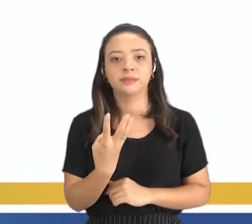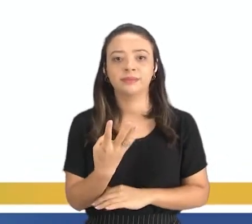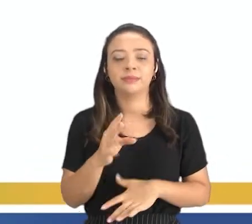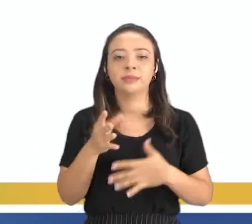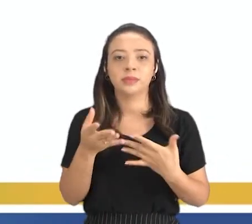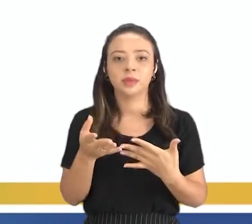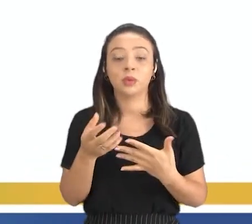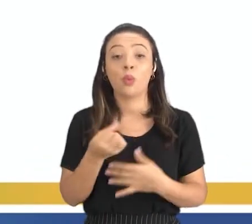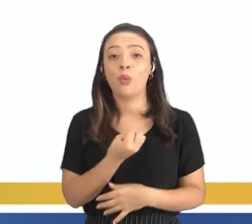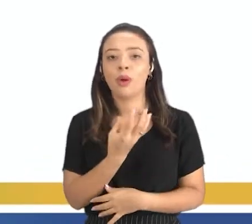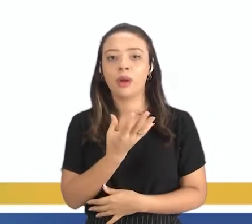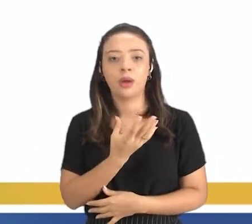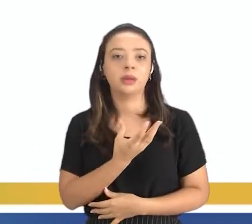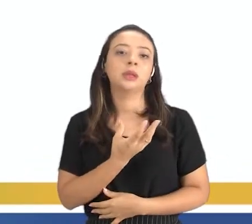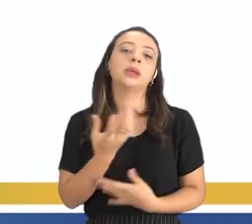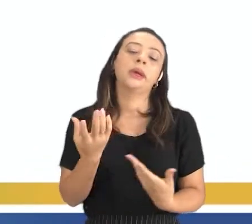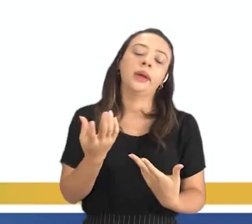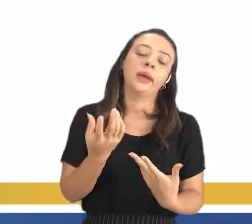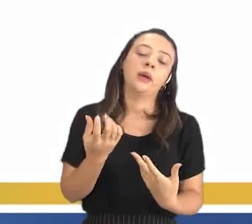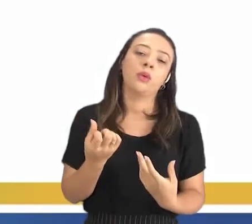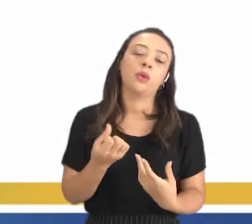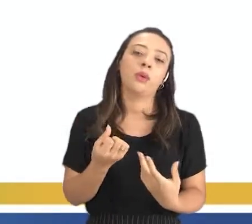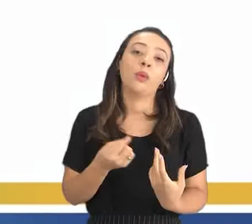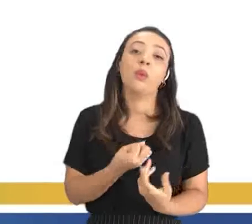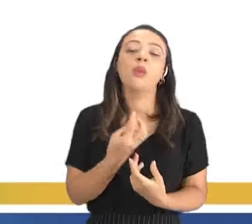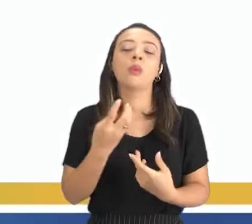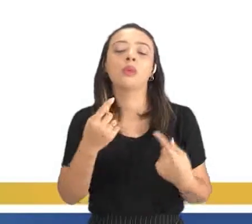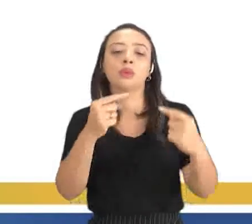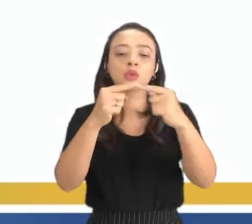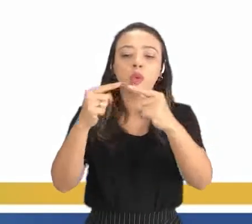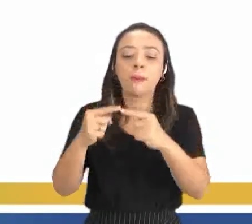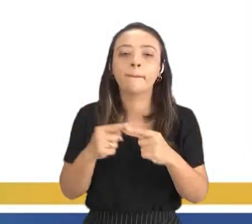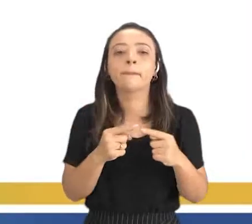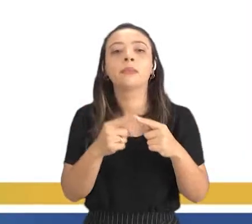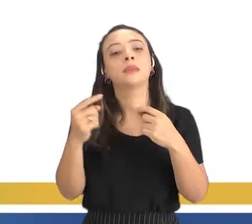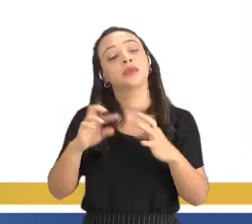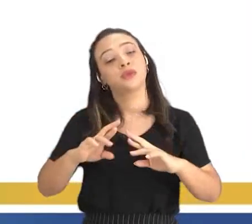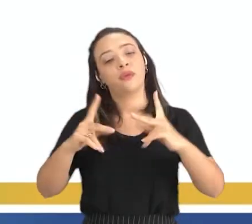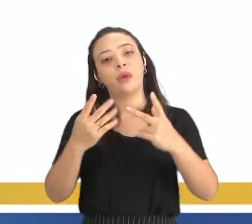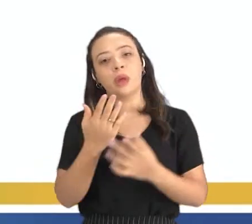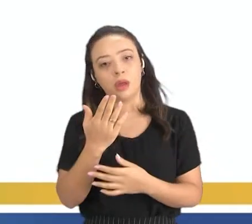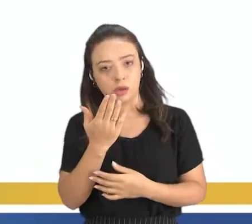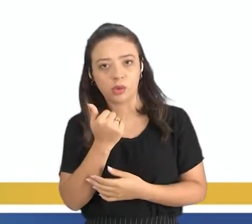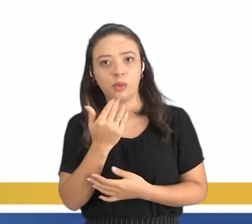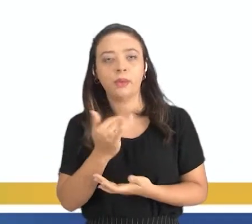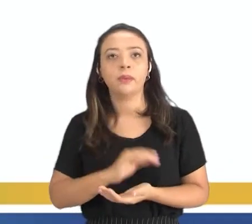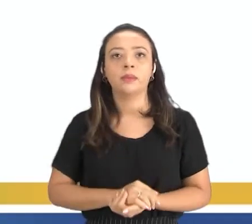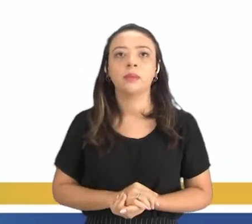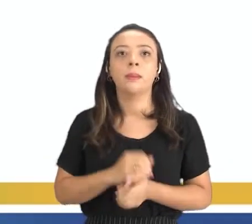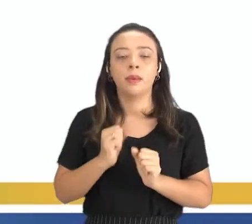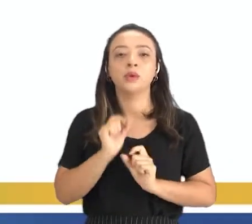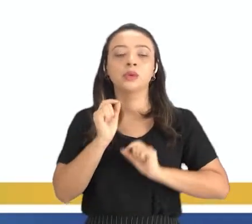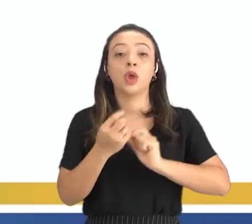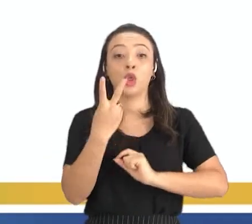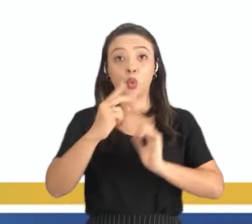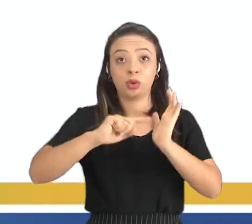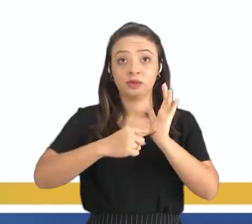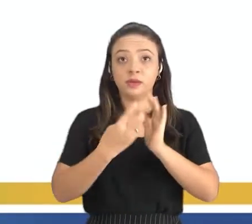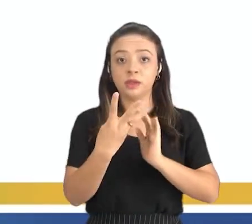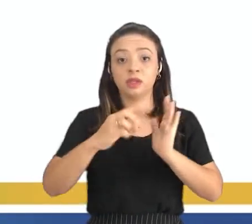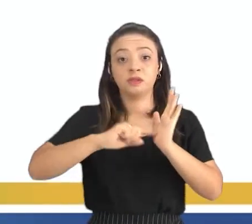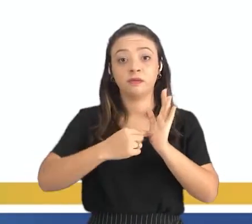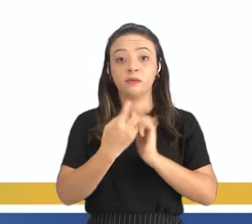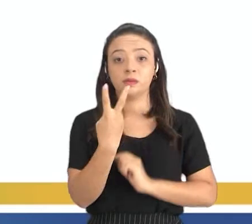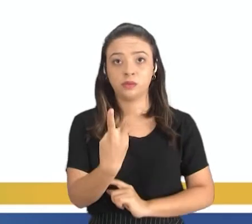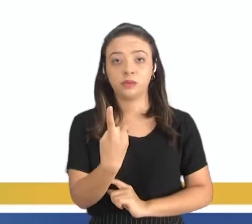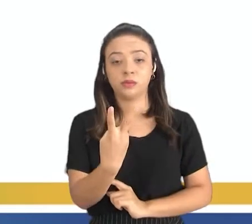Então, o número de combinações de pratos possíveis, ele pode ser calculado como 2 vezes, né, vezes 3 vezes, vezes